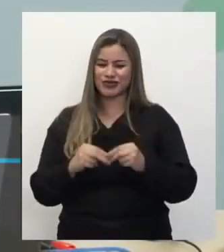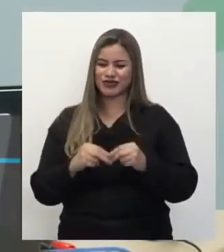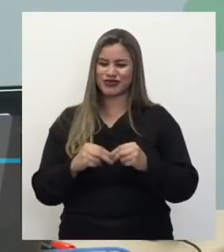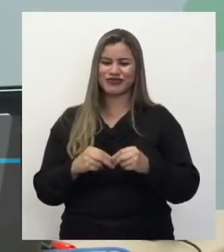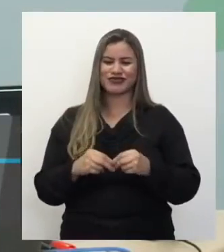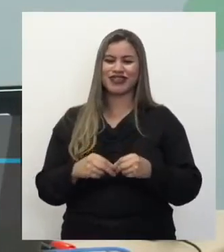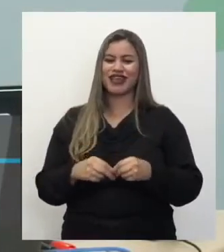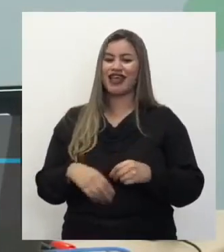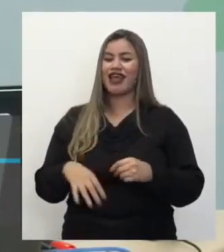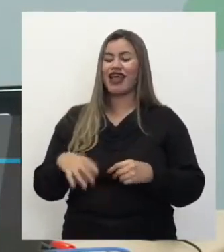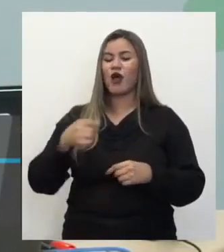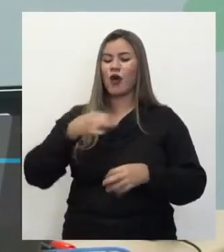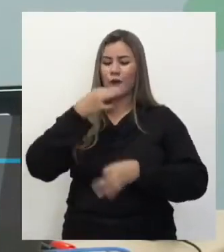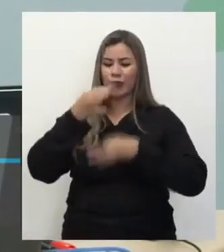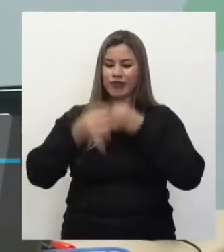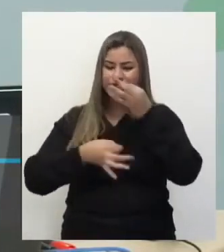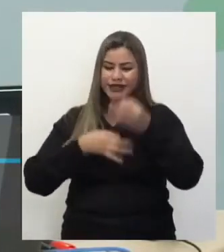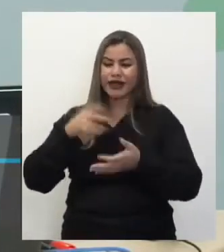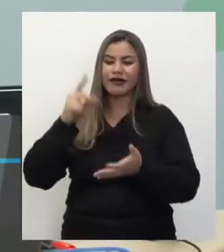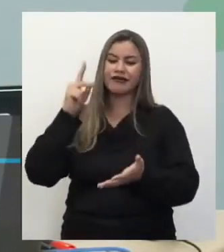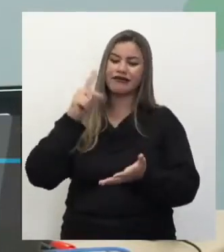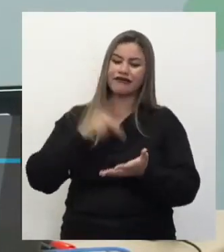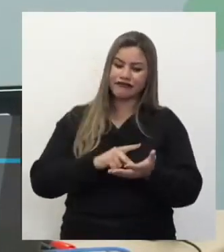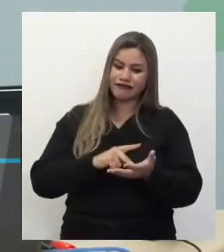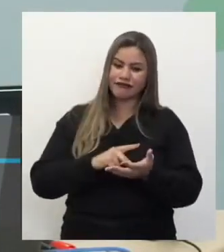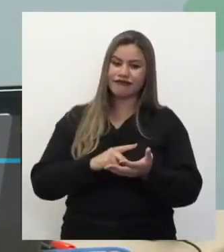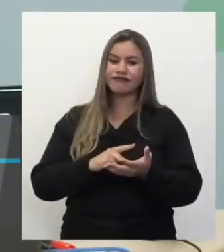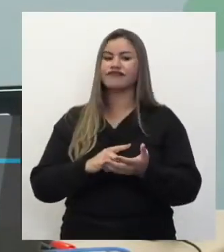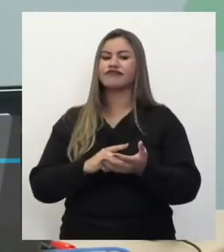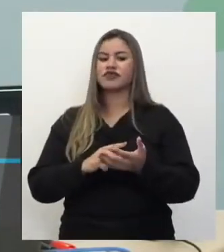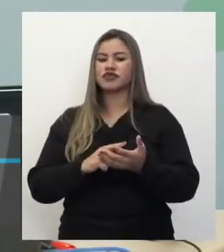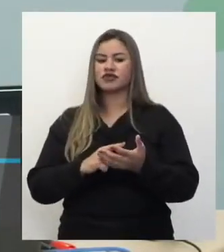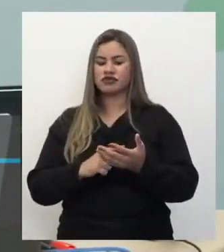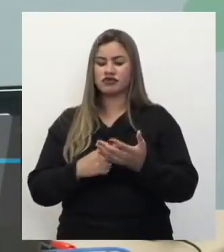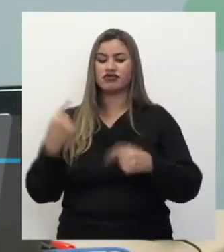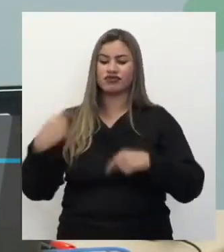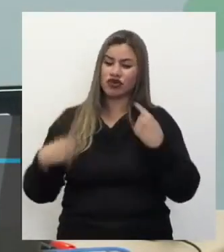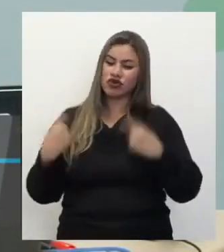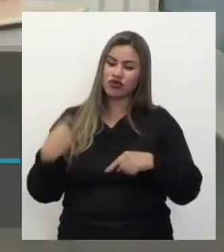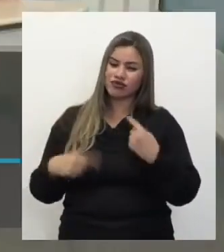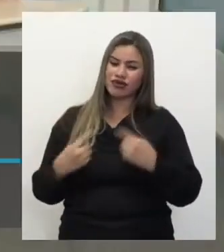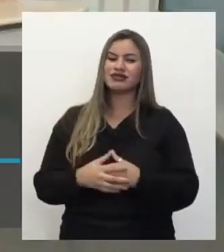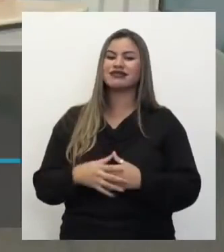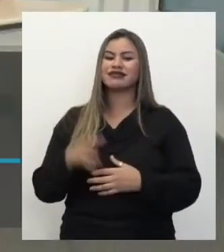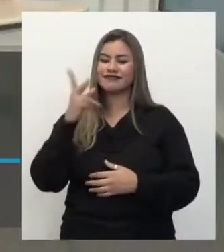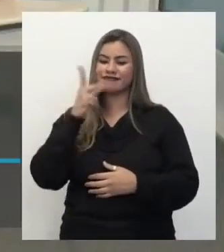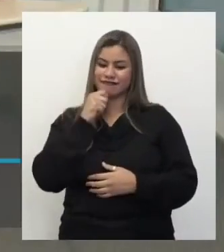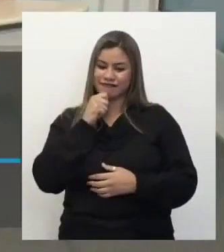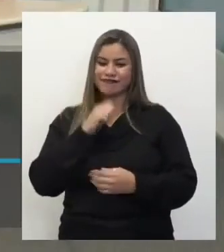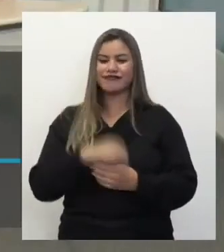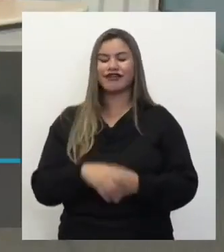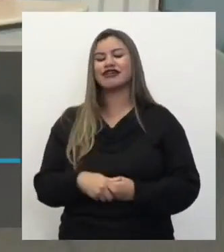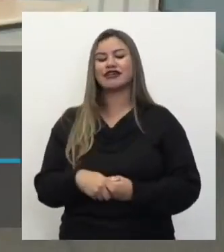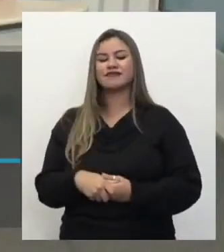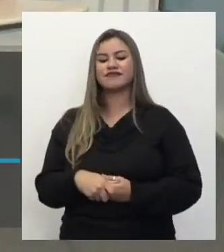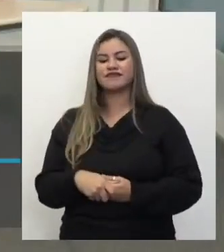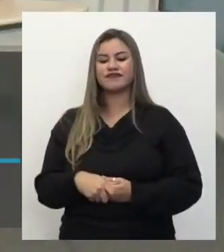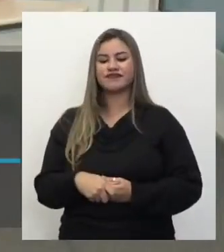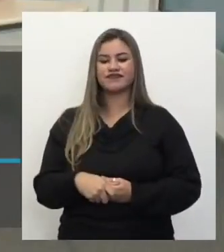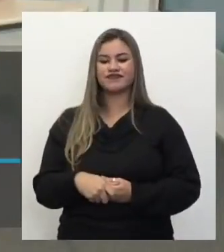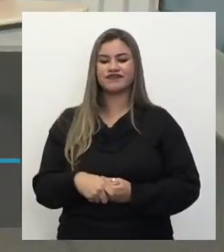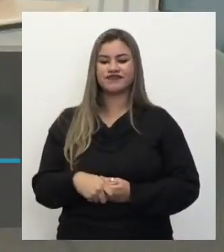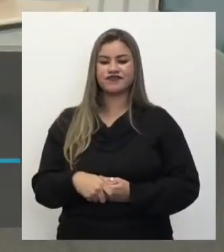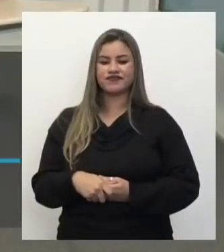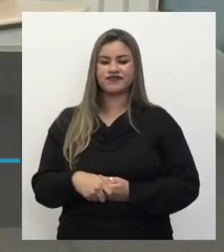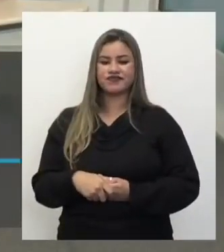e argumento demora até a gente embasar direitinho e depois a gente botar num texto, né? Essa é Mas uma a das gente vai coisas ficar mais falando o mês difíceis, inteiro. né? Difícil de